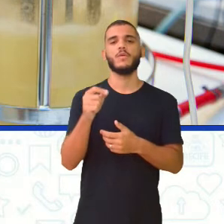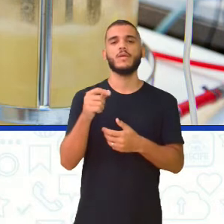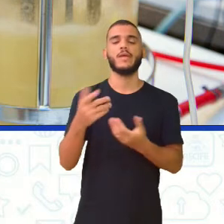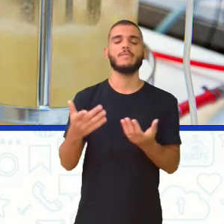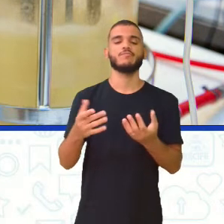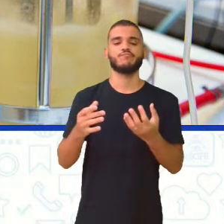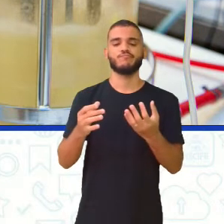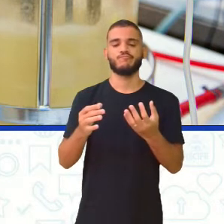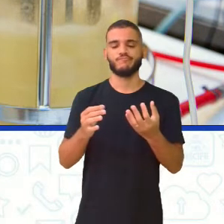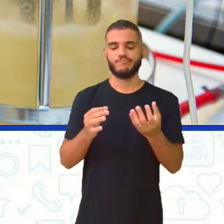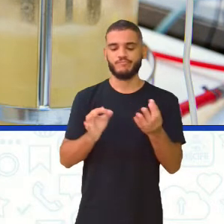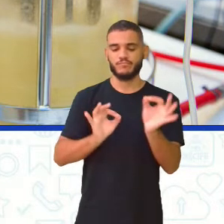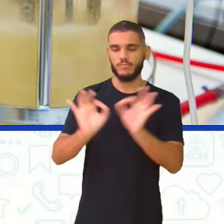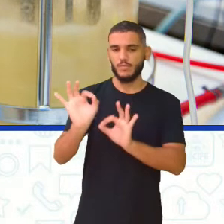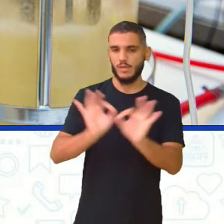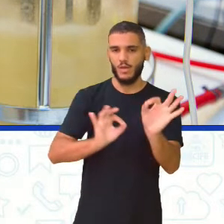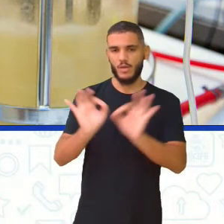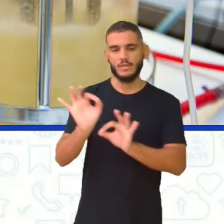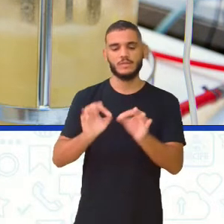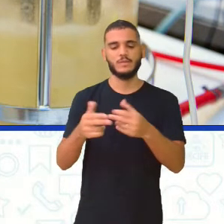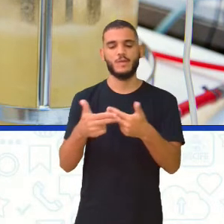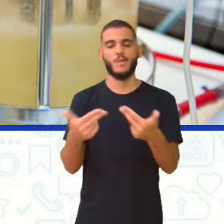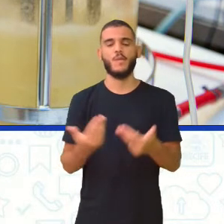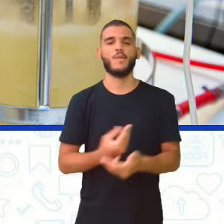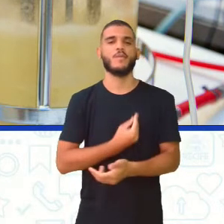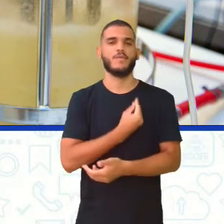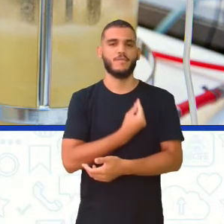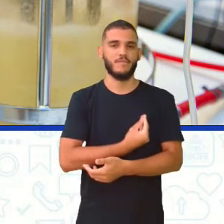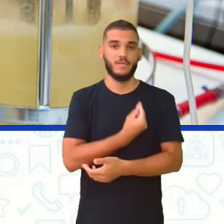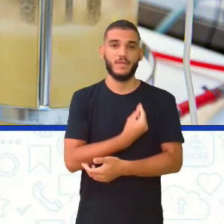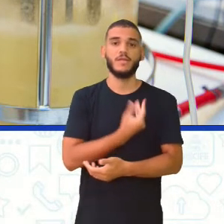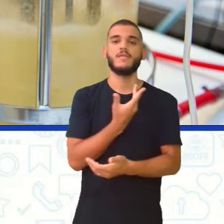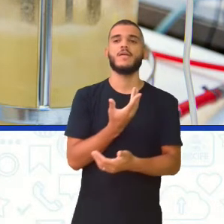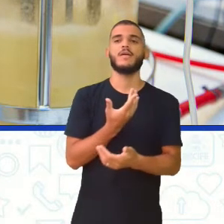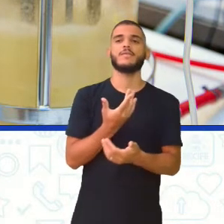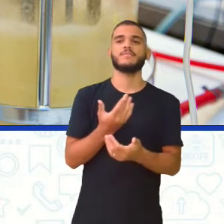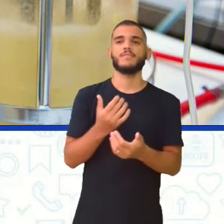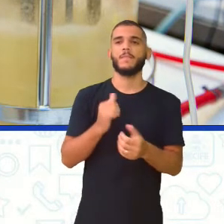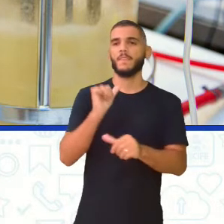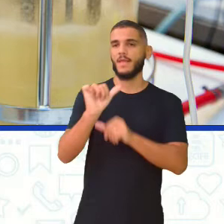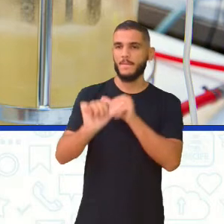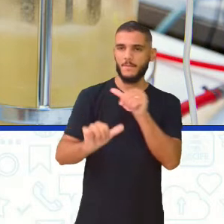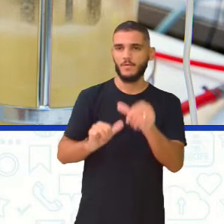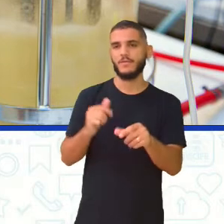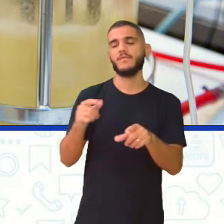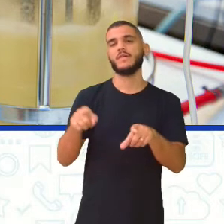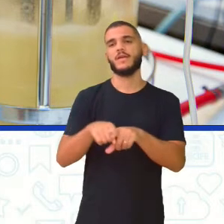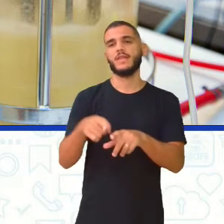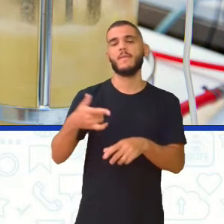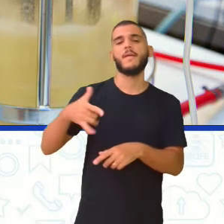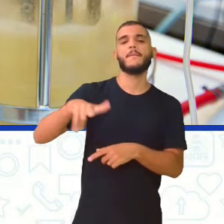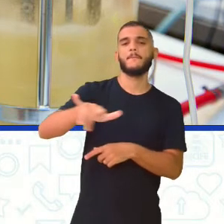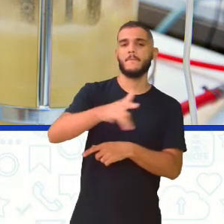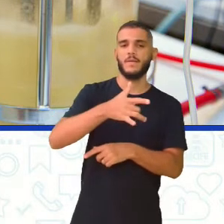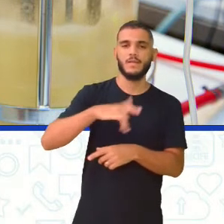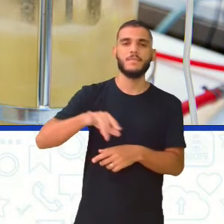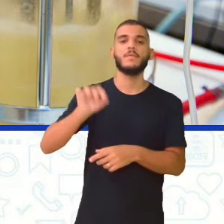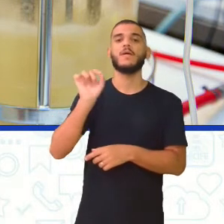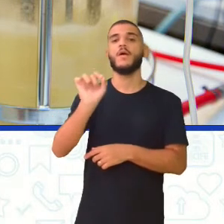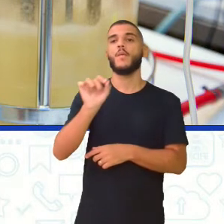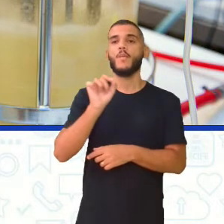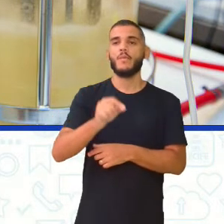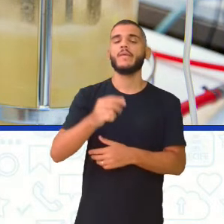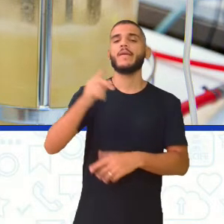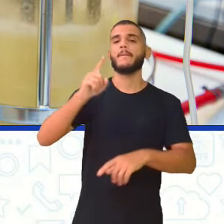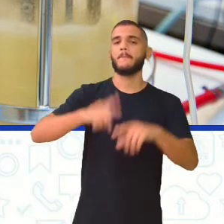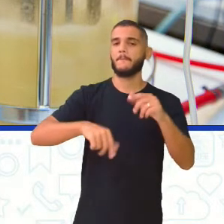manipulação de organismos vivos para fabricar ou modificar produtos. Vejam que é uma continuação daquela definição.